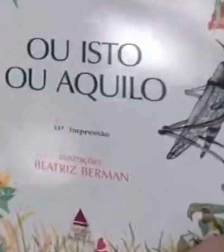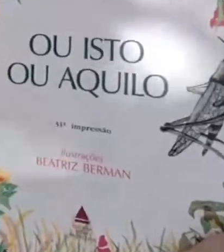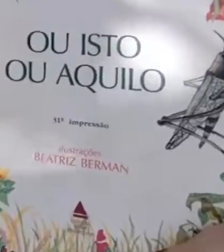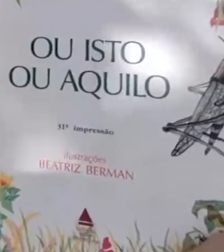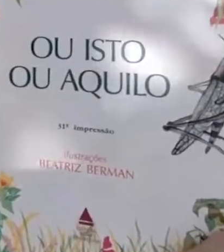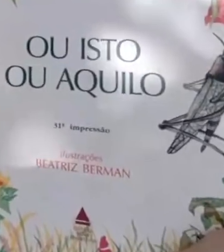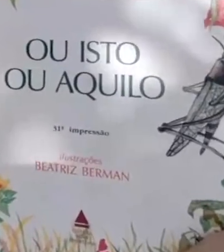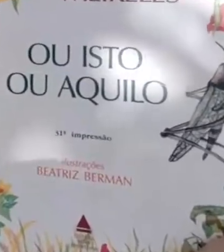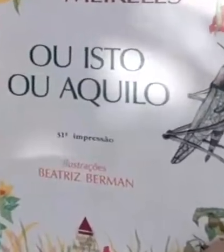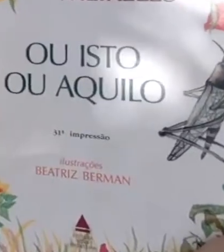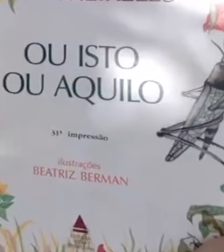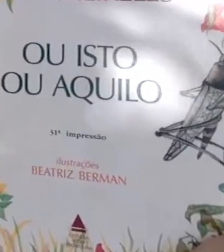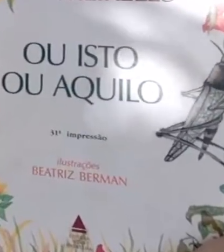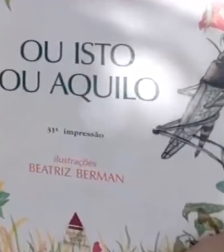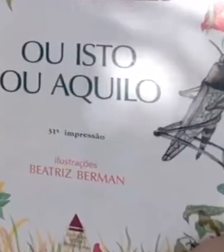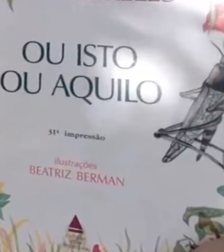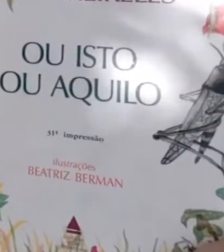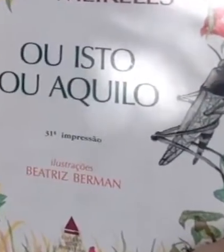se